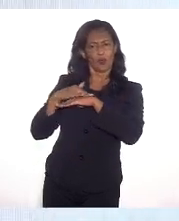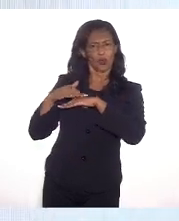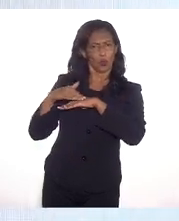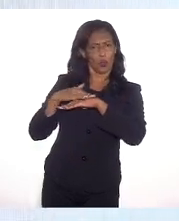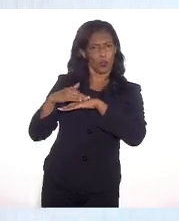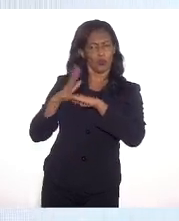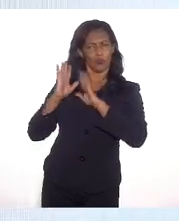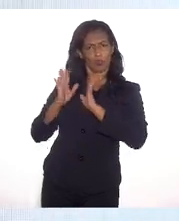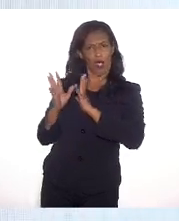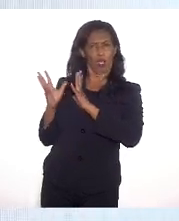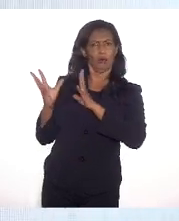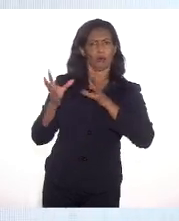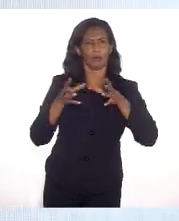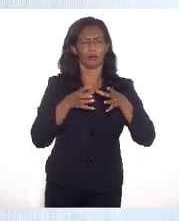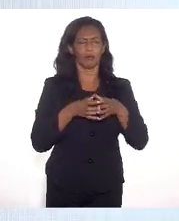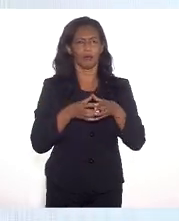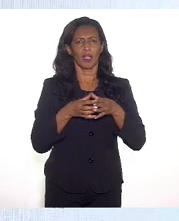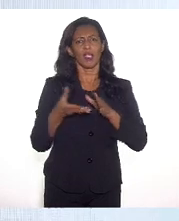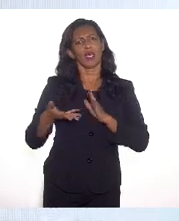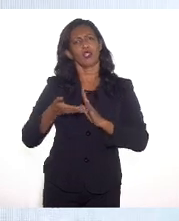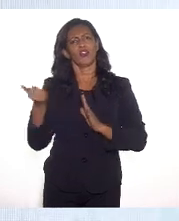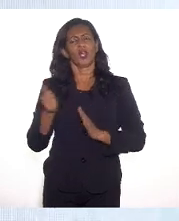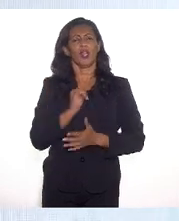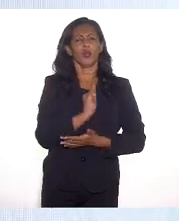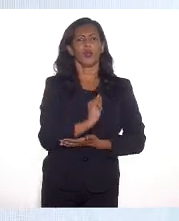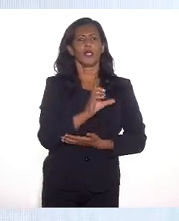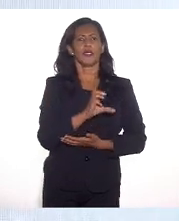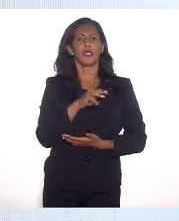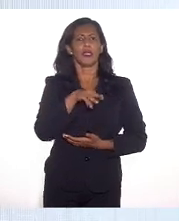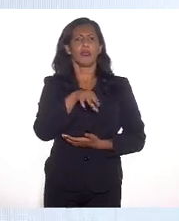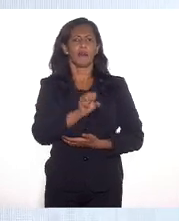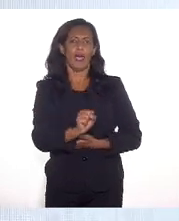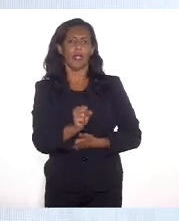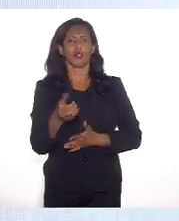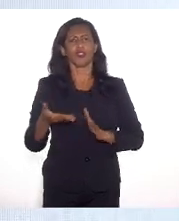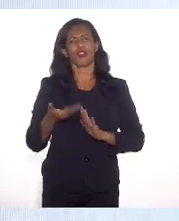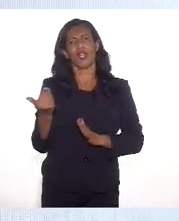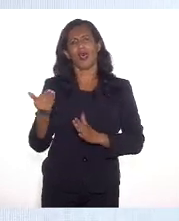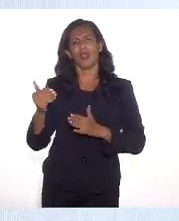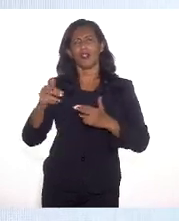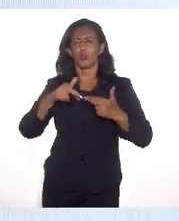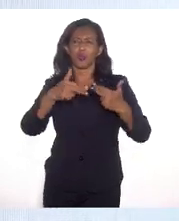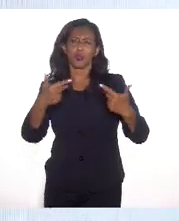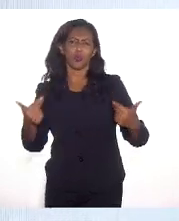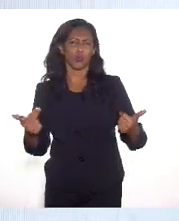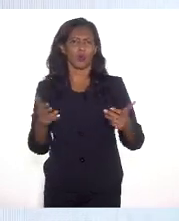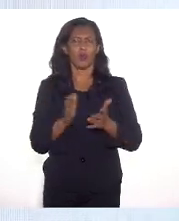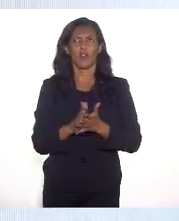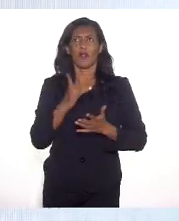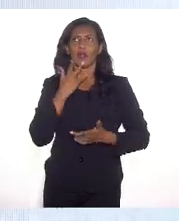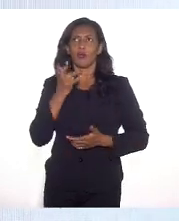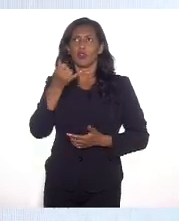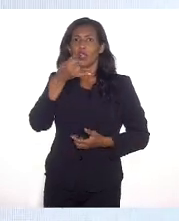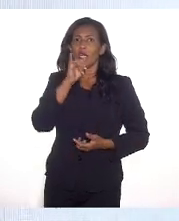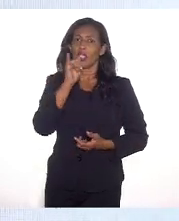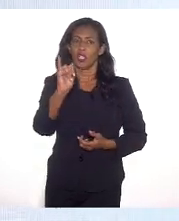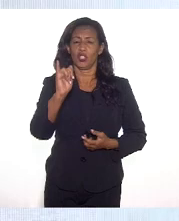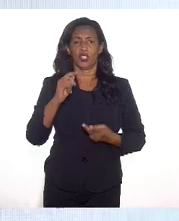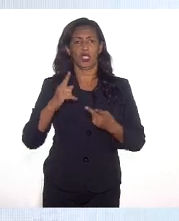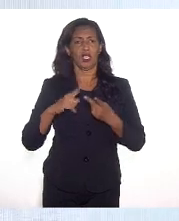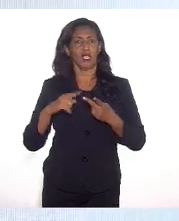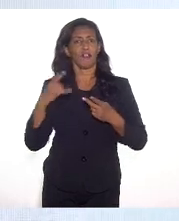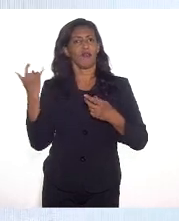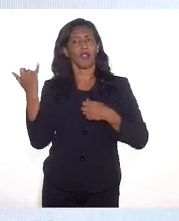desonerar o ICMS de alguns produtos. Falamos especificamente de energia e